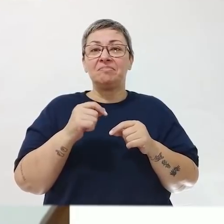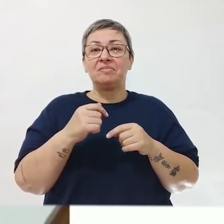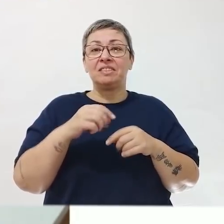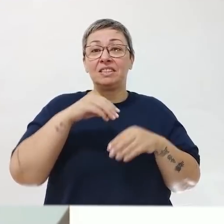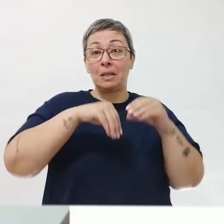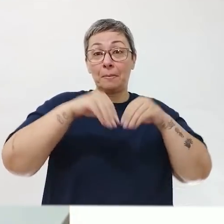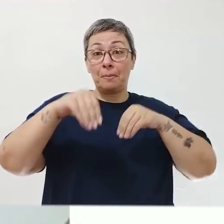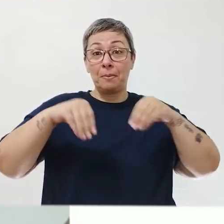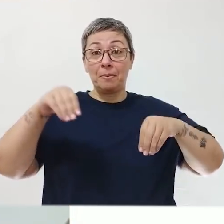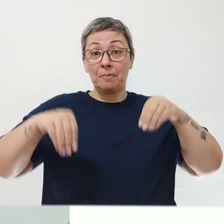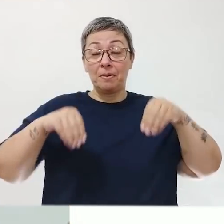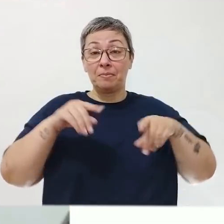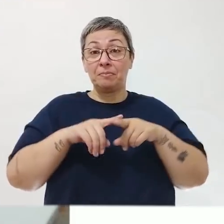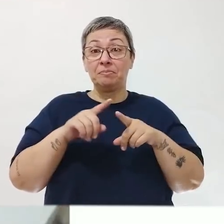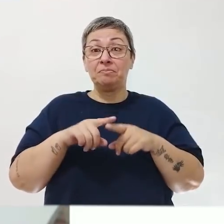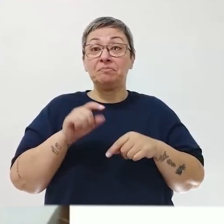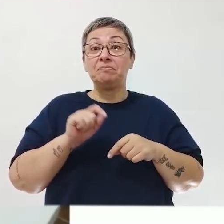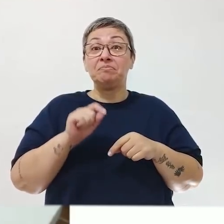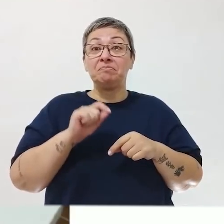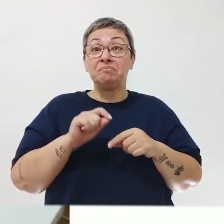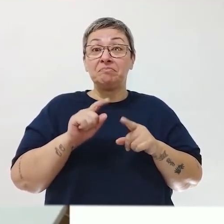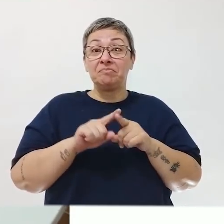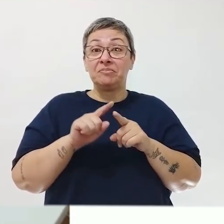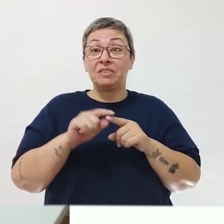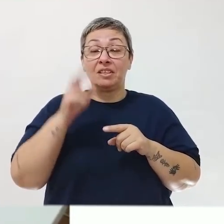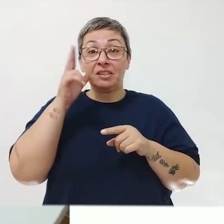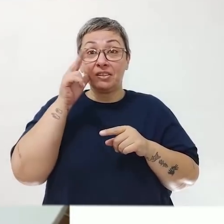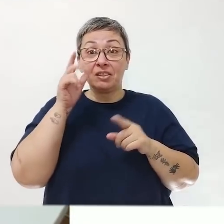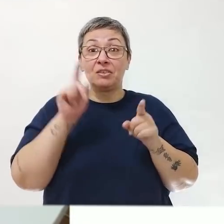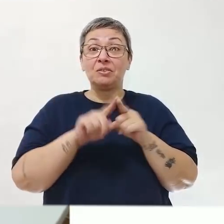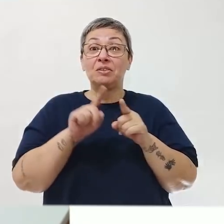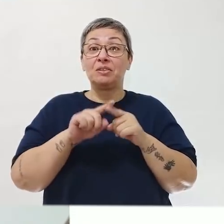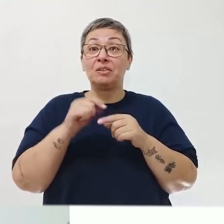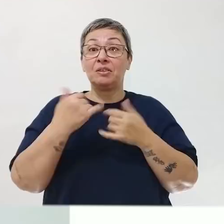eu joguei xadrez, Nossa,